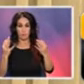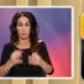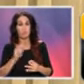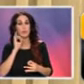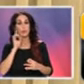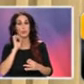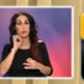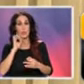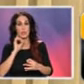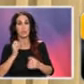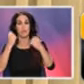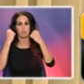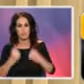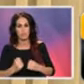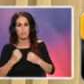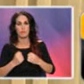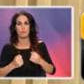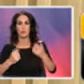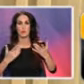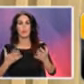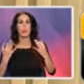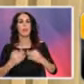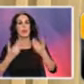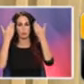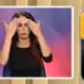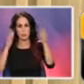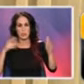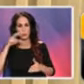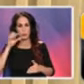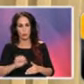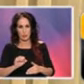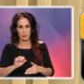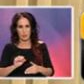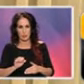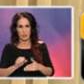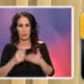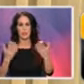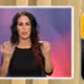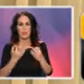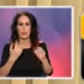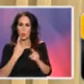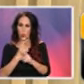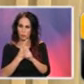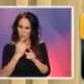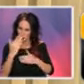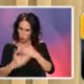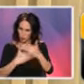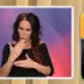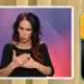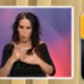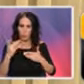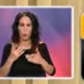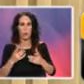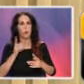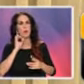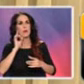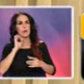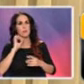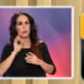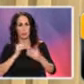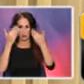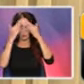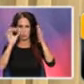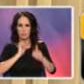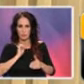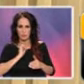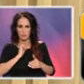essencial para a consolidação do regime democrático português e continua a ser um dos fundamentos da nossa